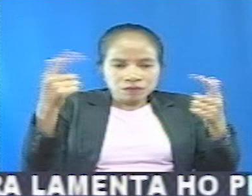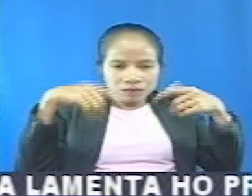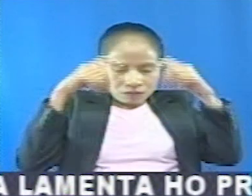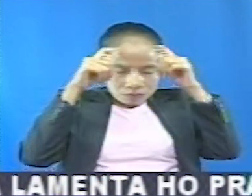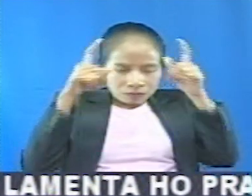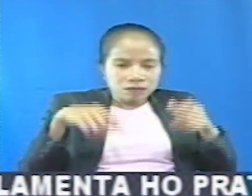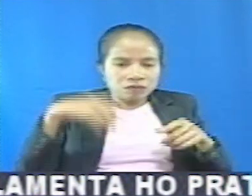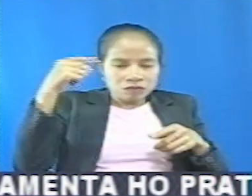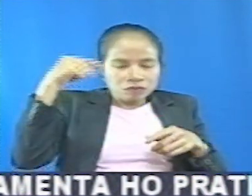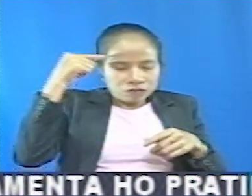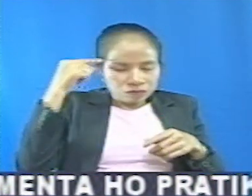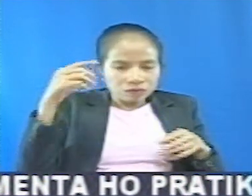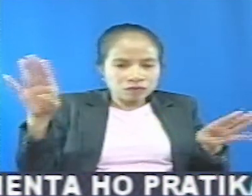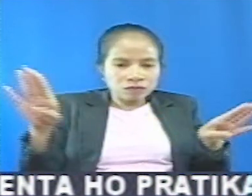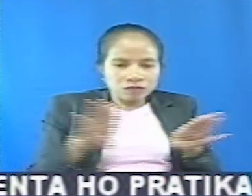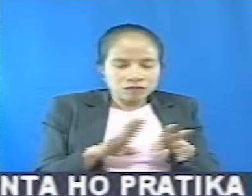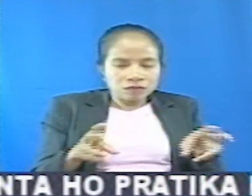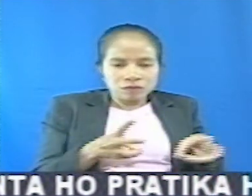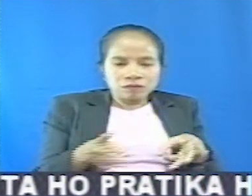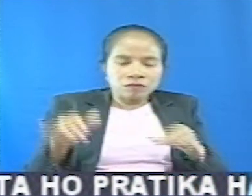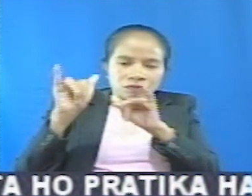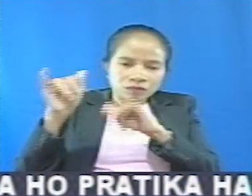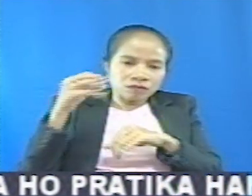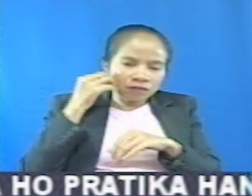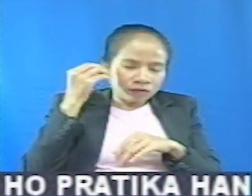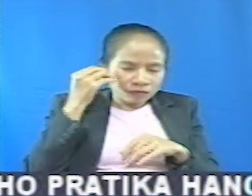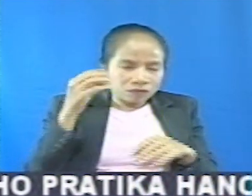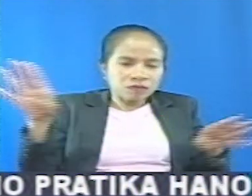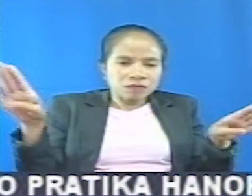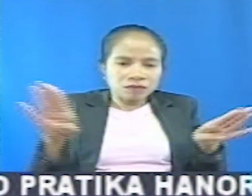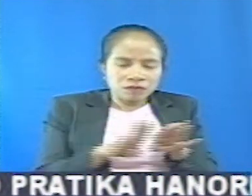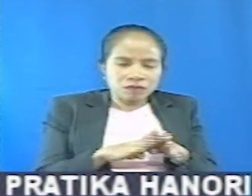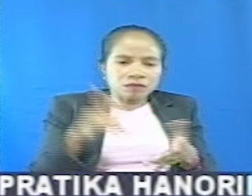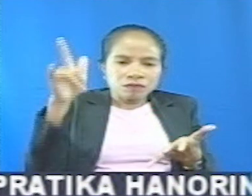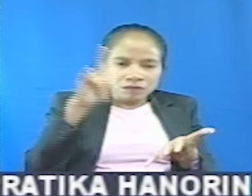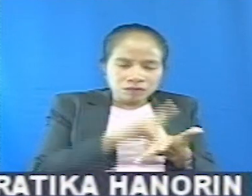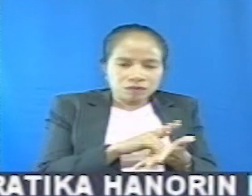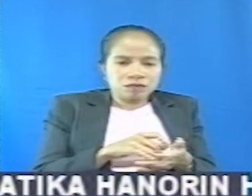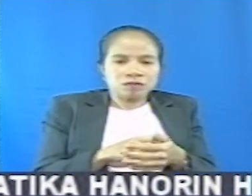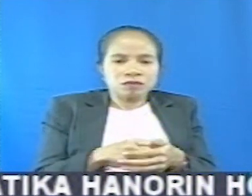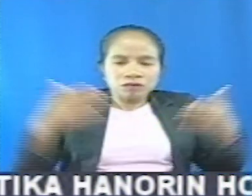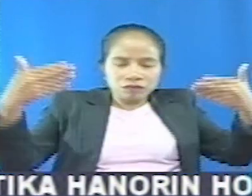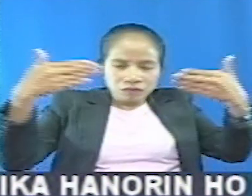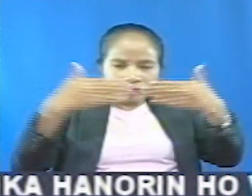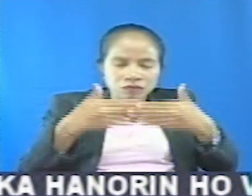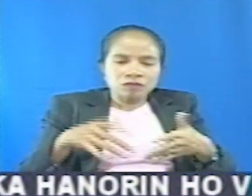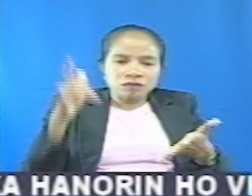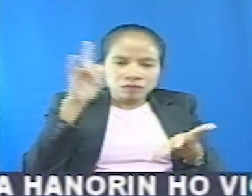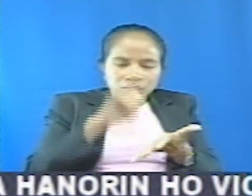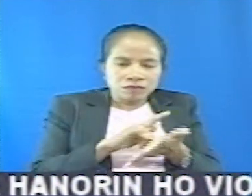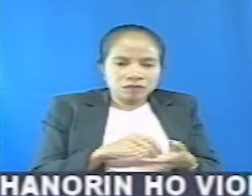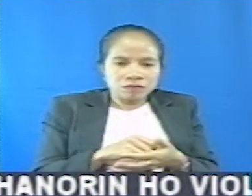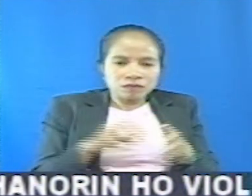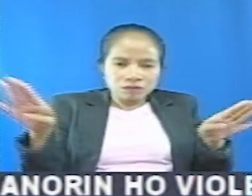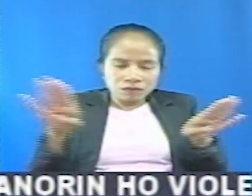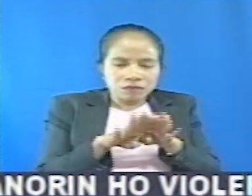cerca sanitária o confinamento obrigatório, tem que taka portos aeroportos marítimos tem que total. Agora sane san fale ema